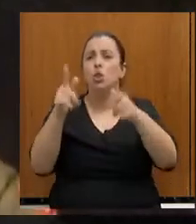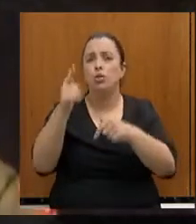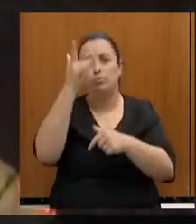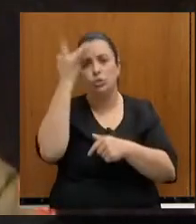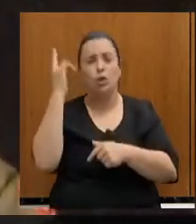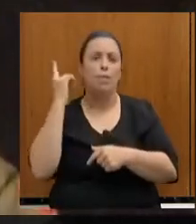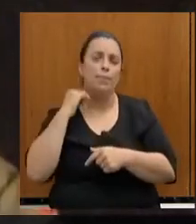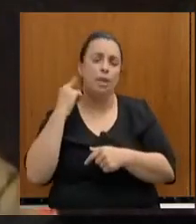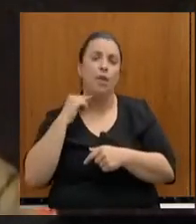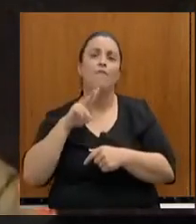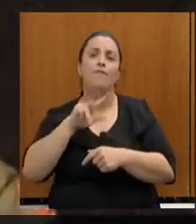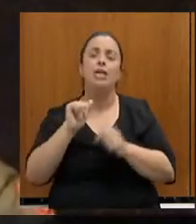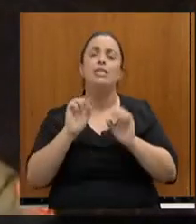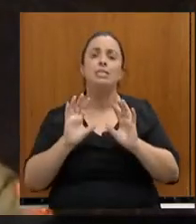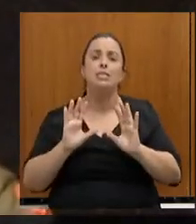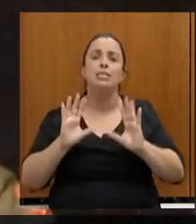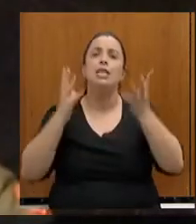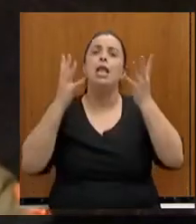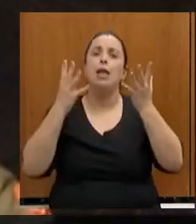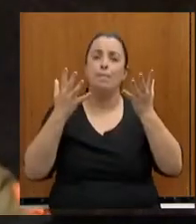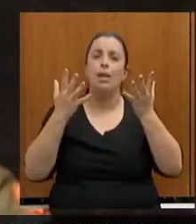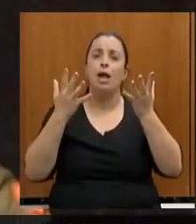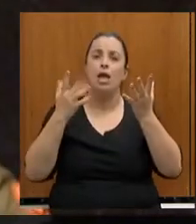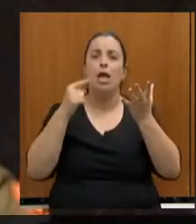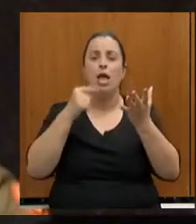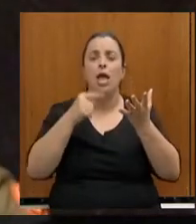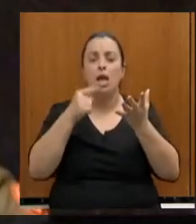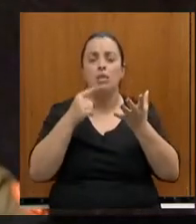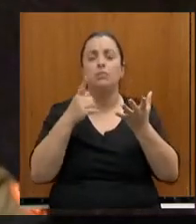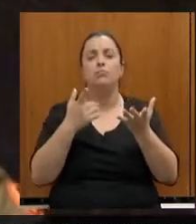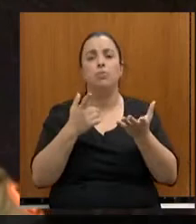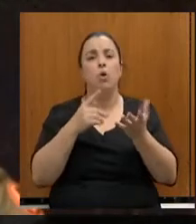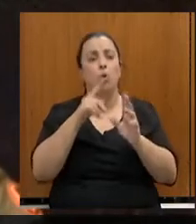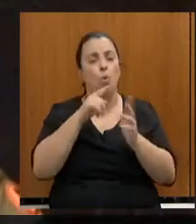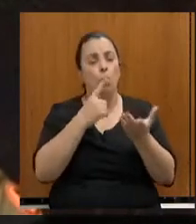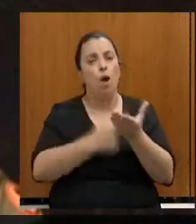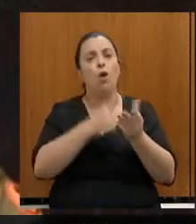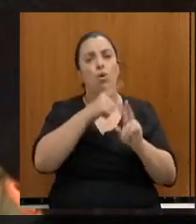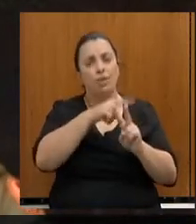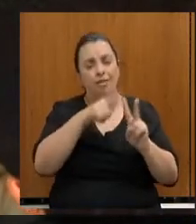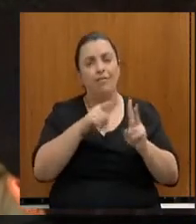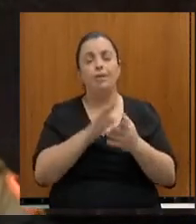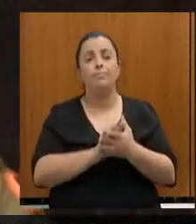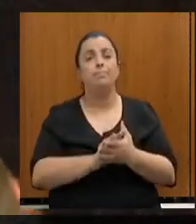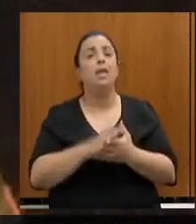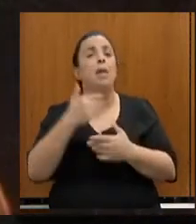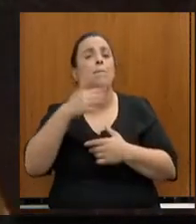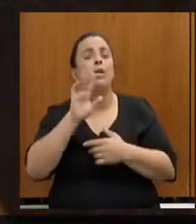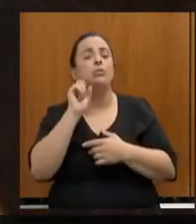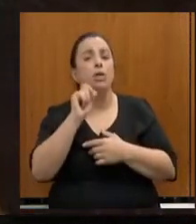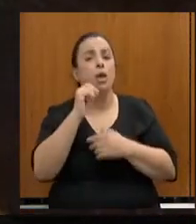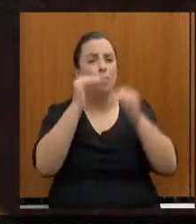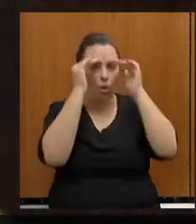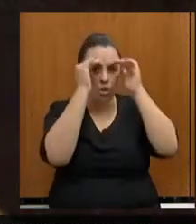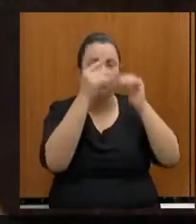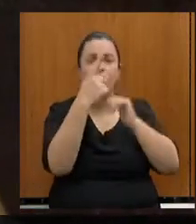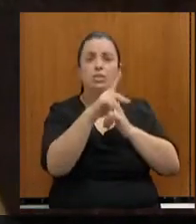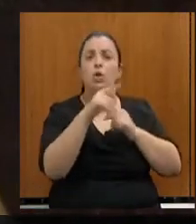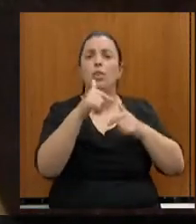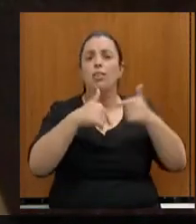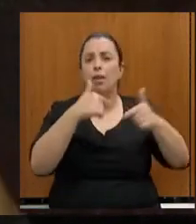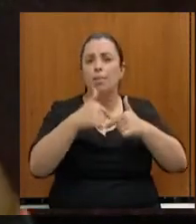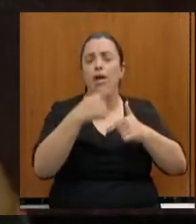secretária Marília o meu respeito meu reconhecimento pelo seu trabalho pela sua competência continuaremos daqui